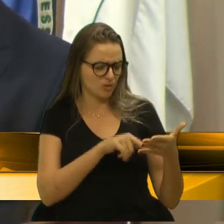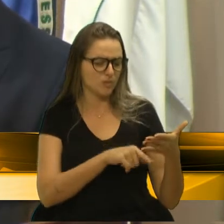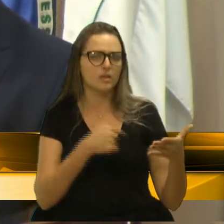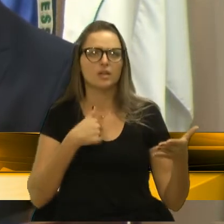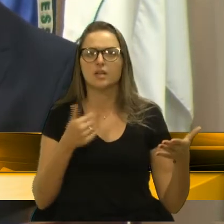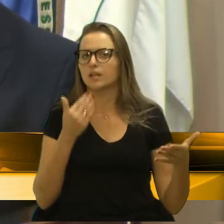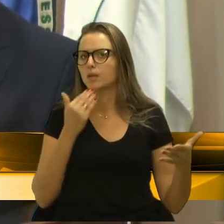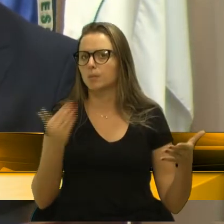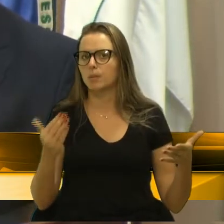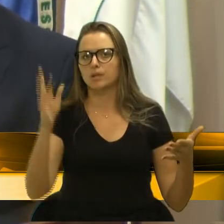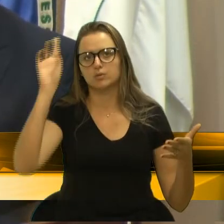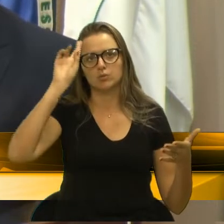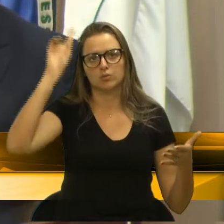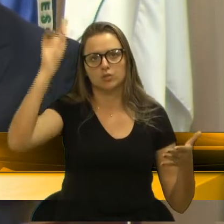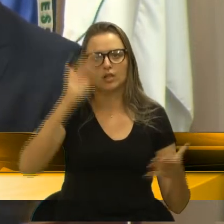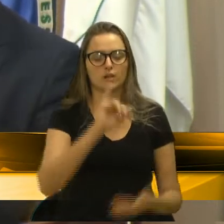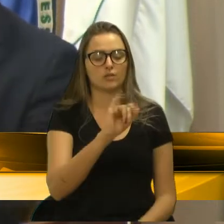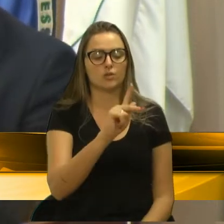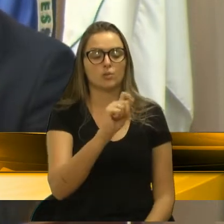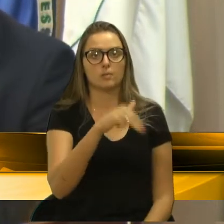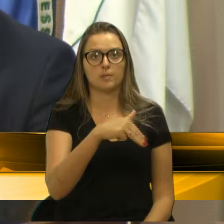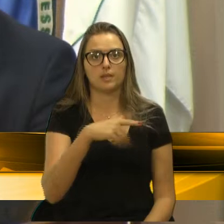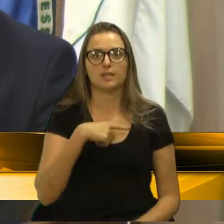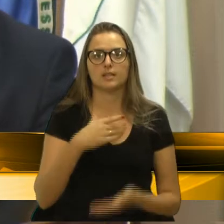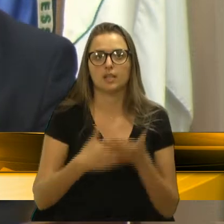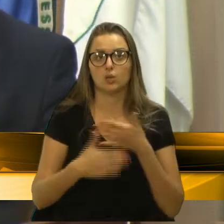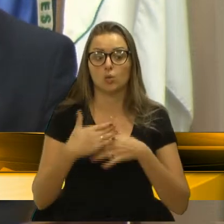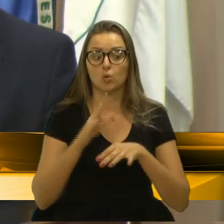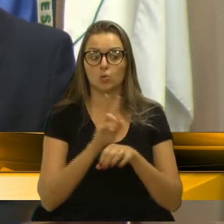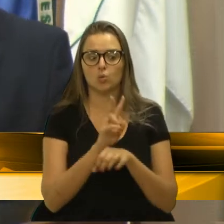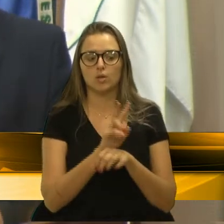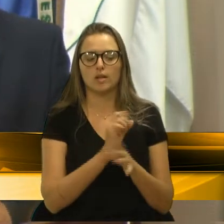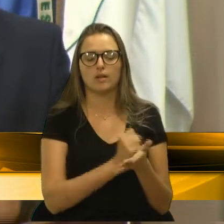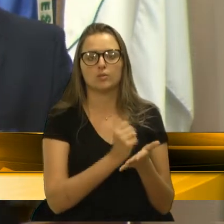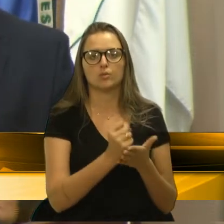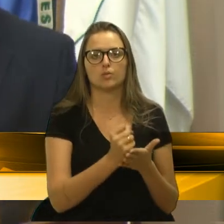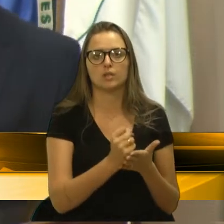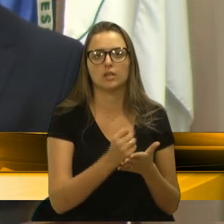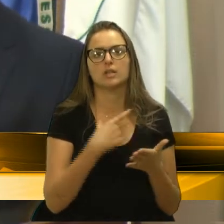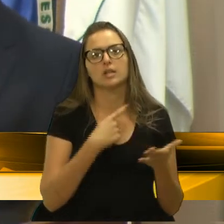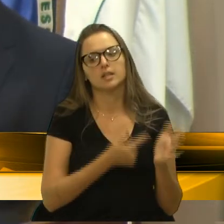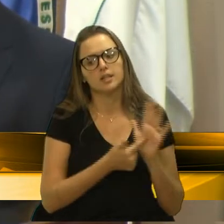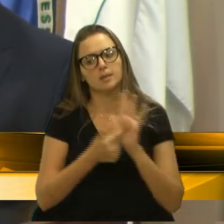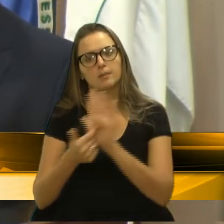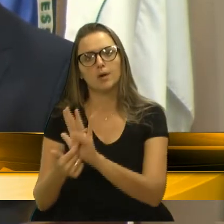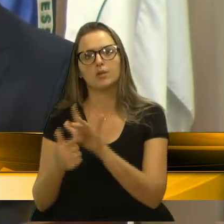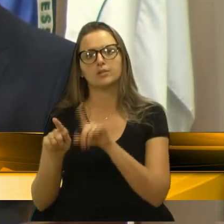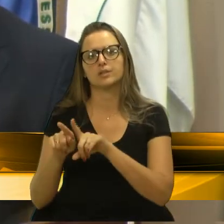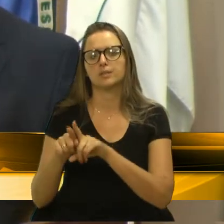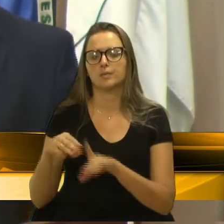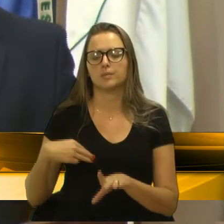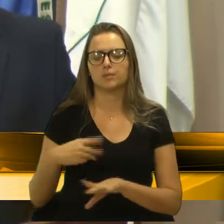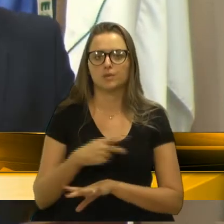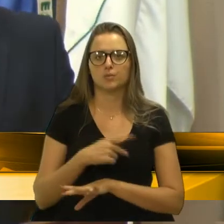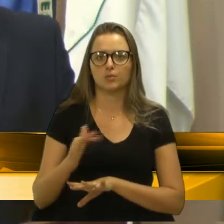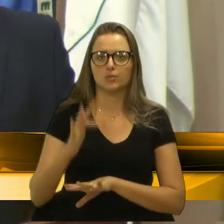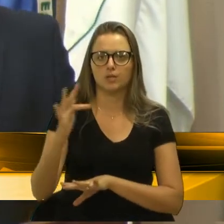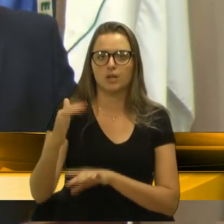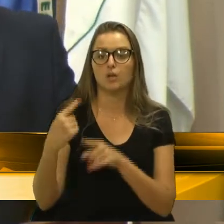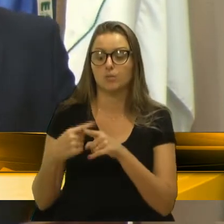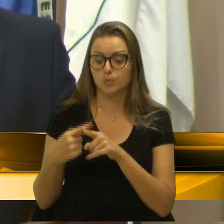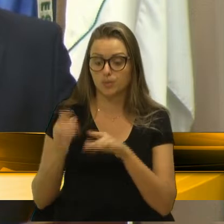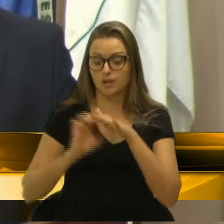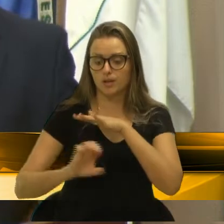recomendo que o diretor do IPAM, que está tendo todo o zelo em relação a esse contrato, que ele leve esse assunto também para o Ministério Público Federal, porque essa empresa tem